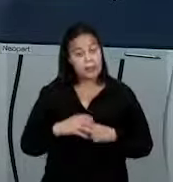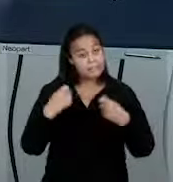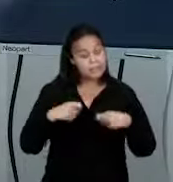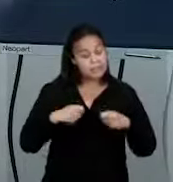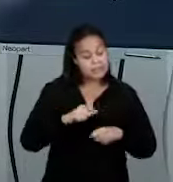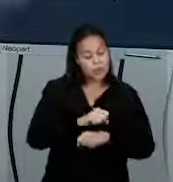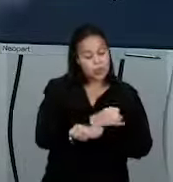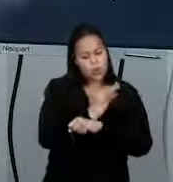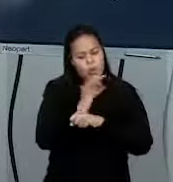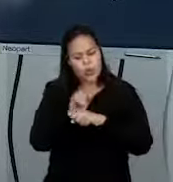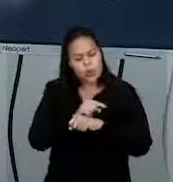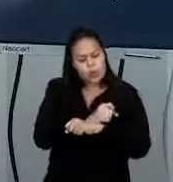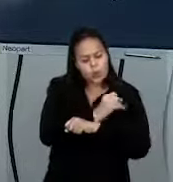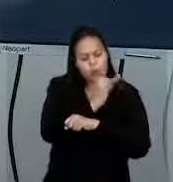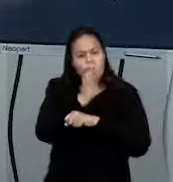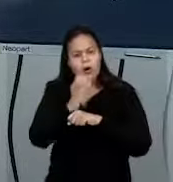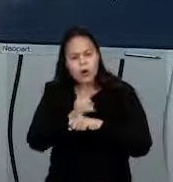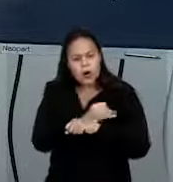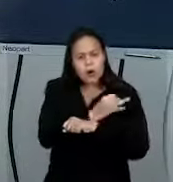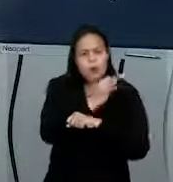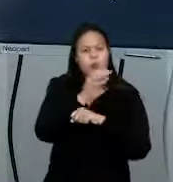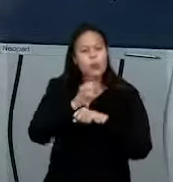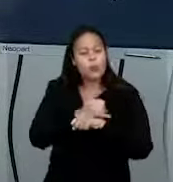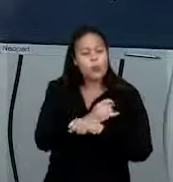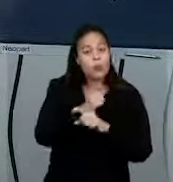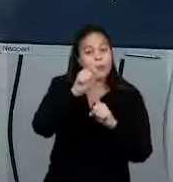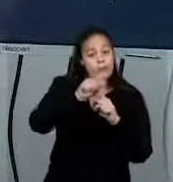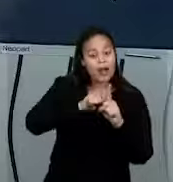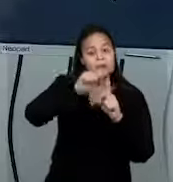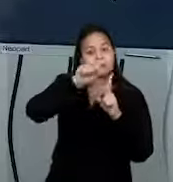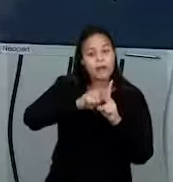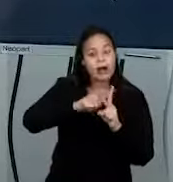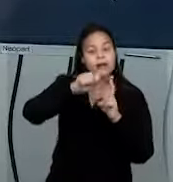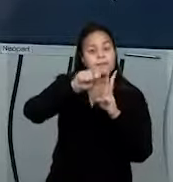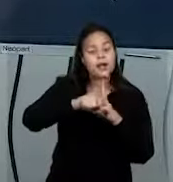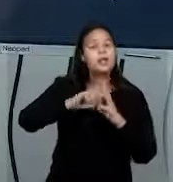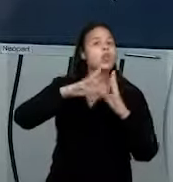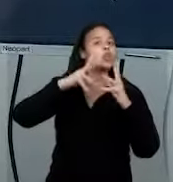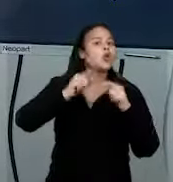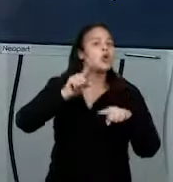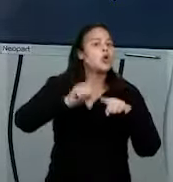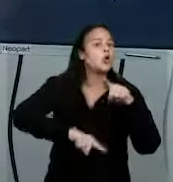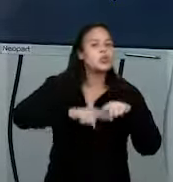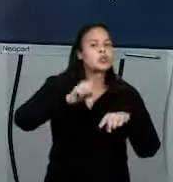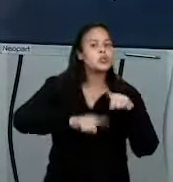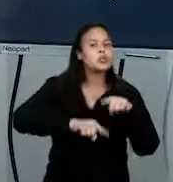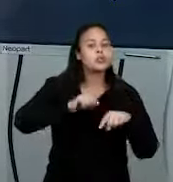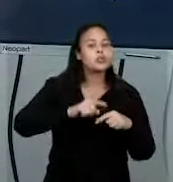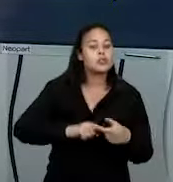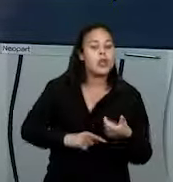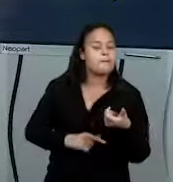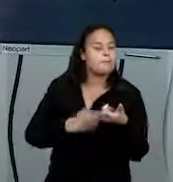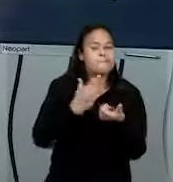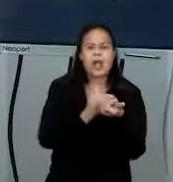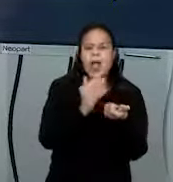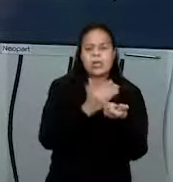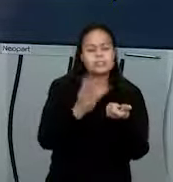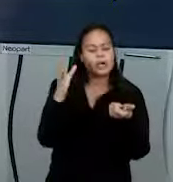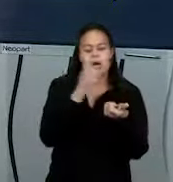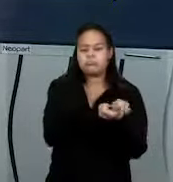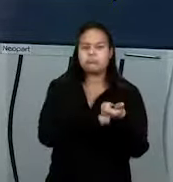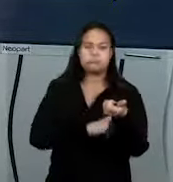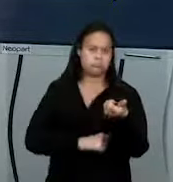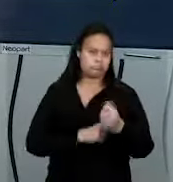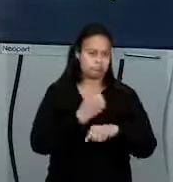o tempo de funcionamento em um mês de todos os equipamentos. Então, por isso, unidade prática. É muito